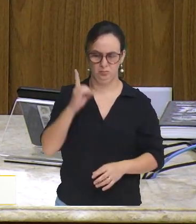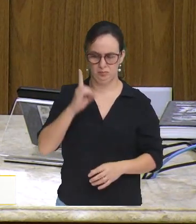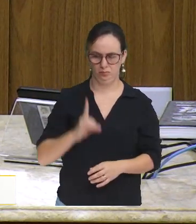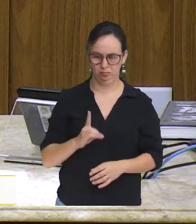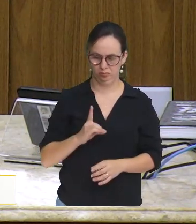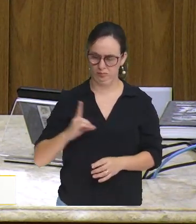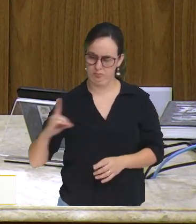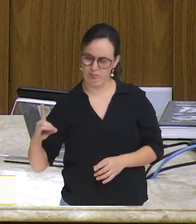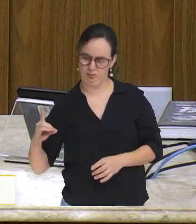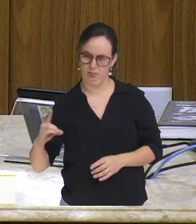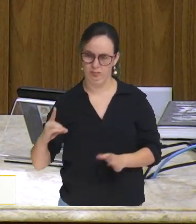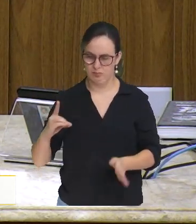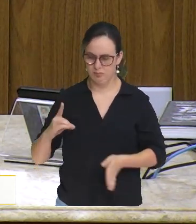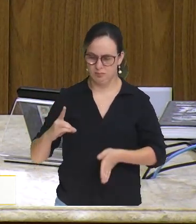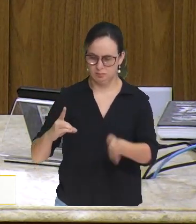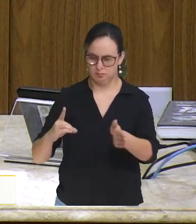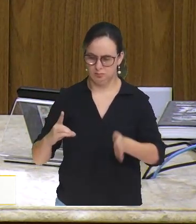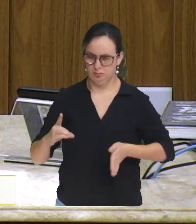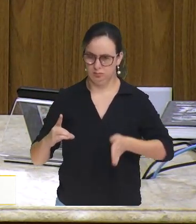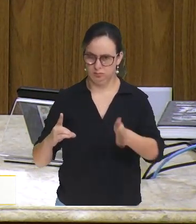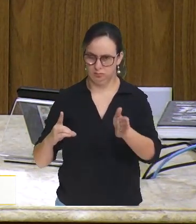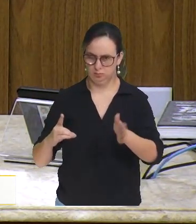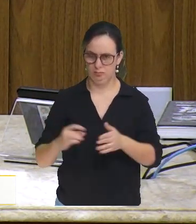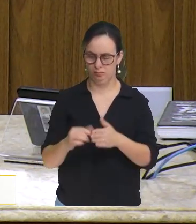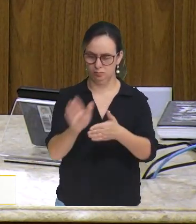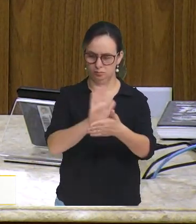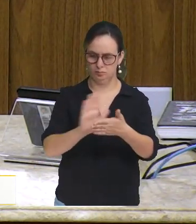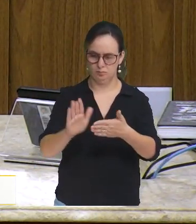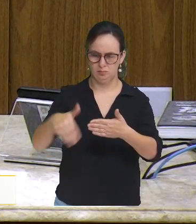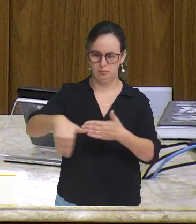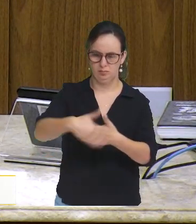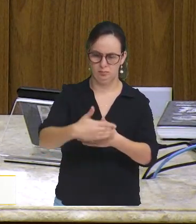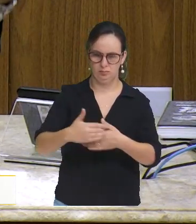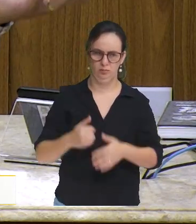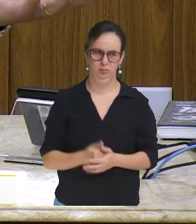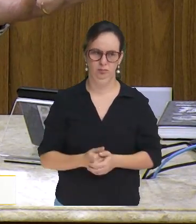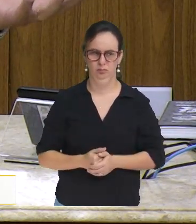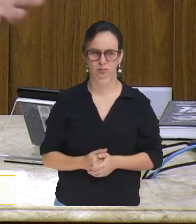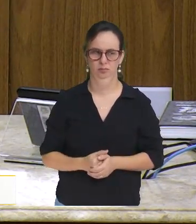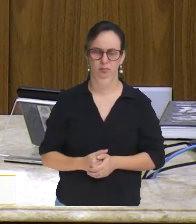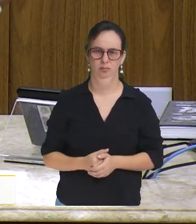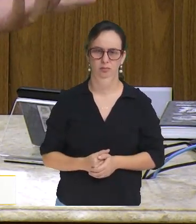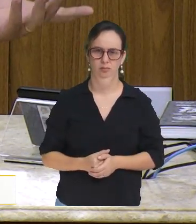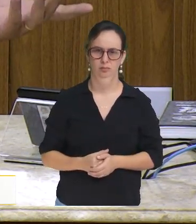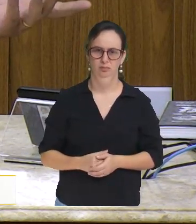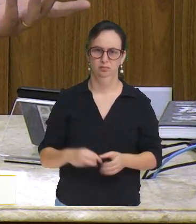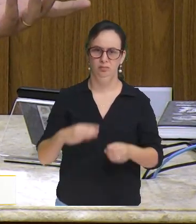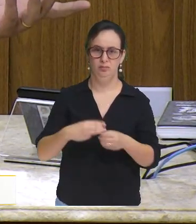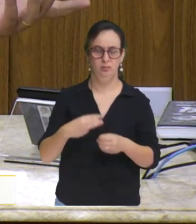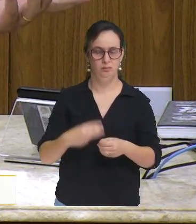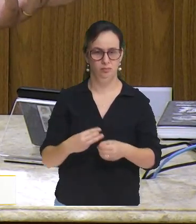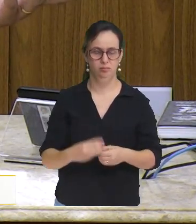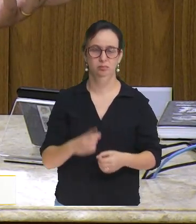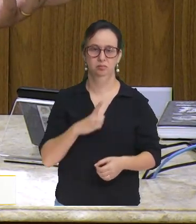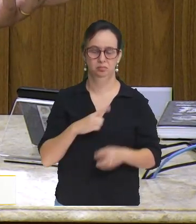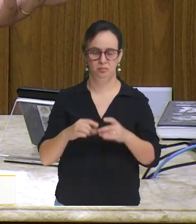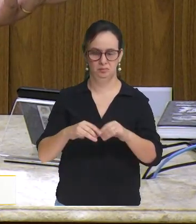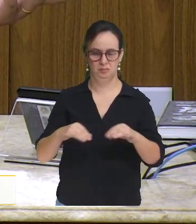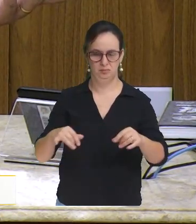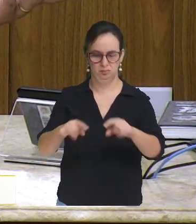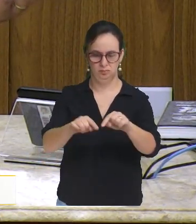seria ali para a passagem da rua, né, da via pública. E o município tem um terreno ao lado com a mesma metragem, não